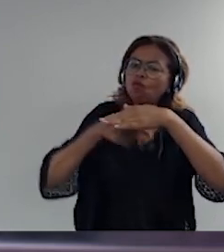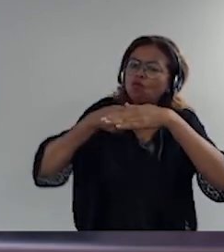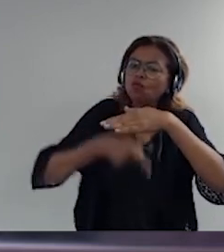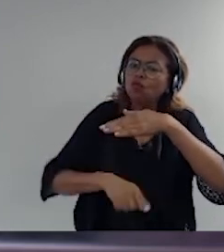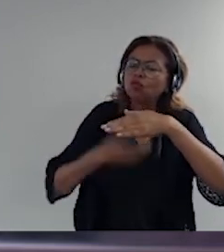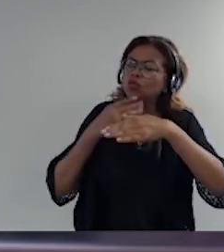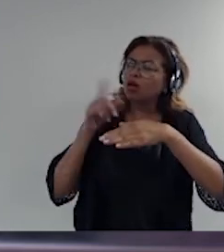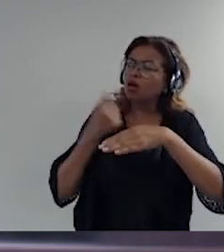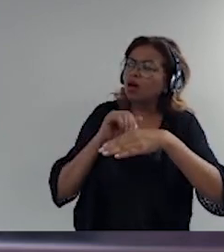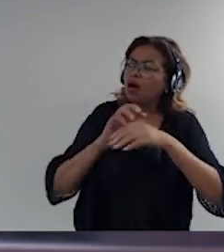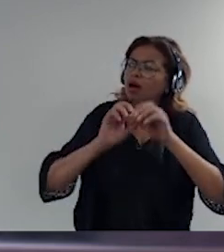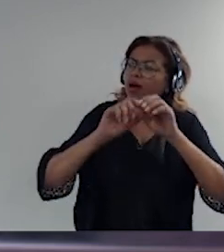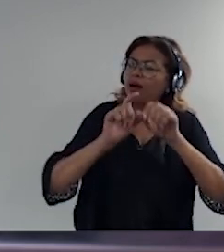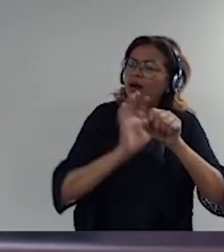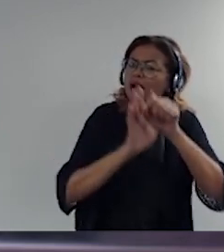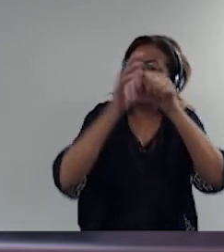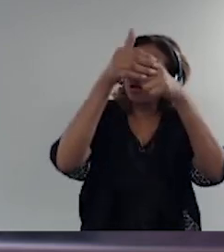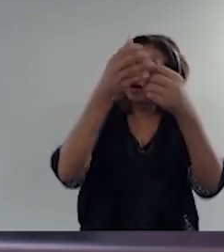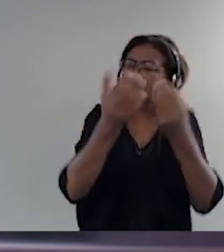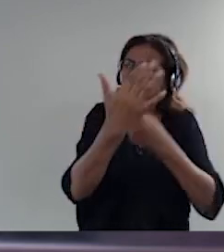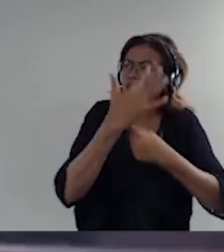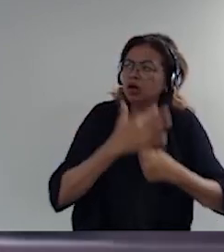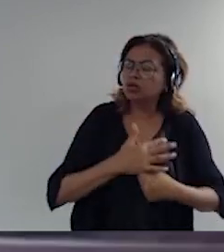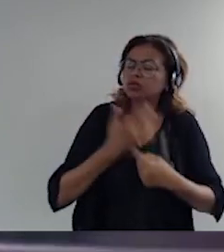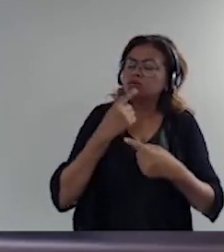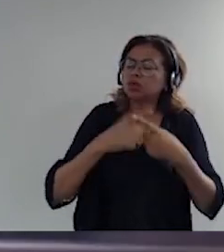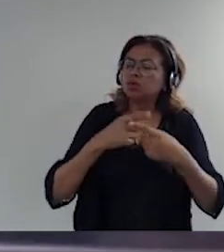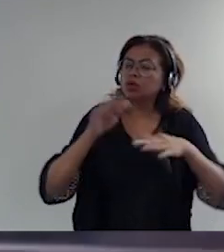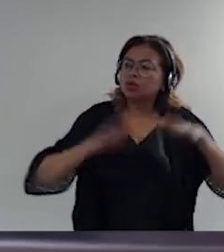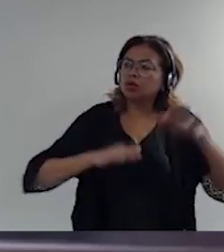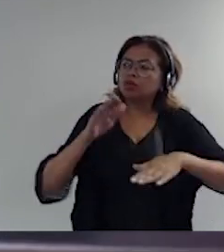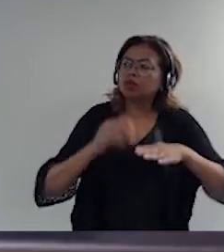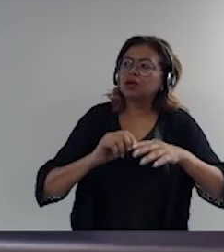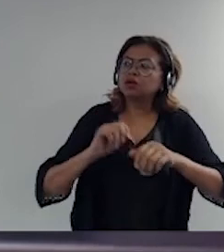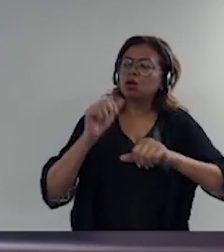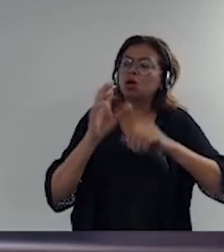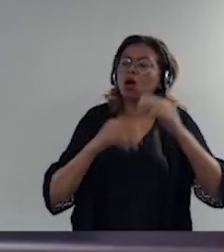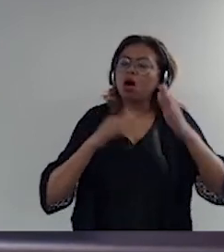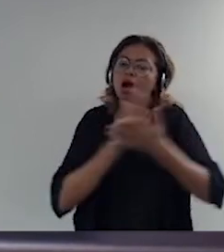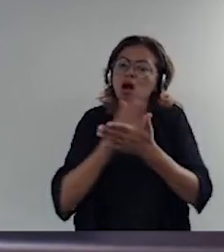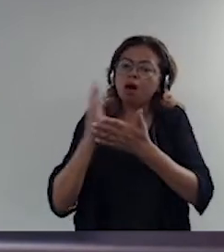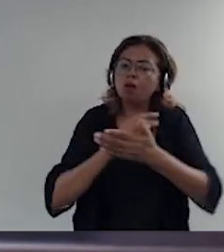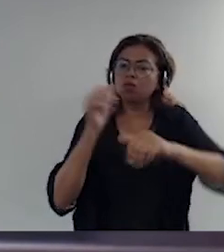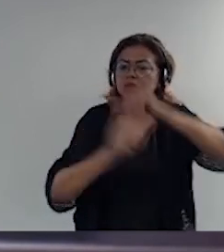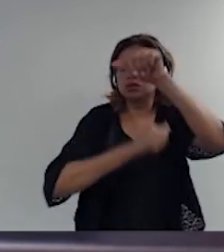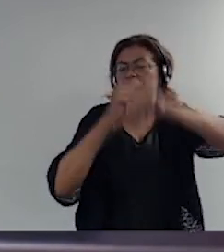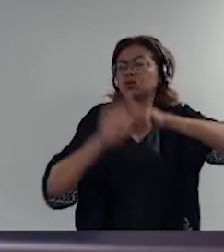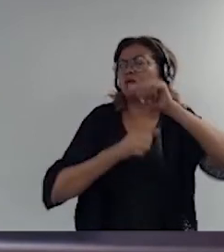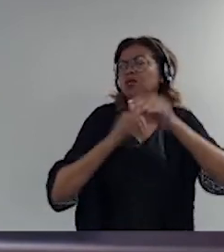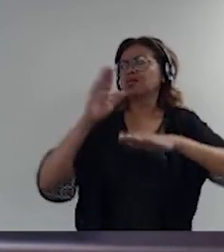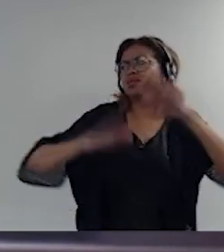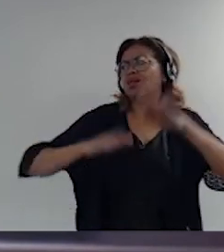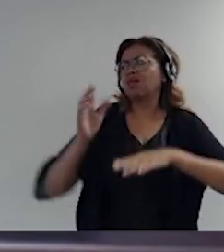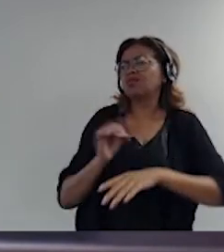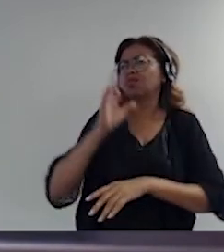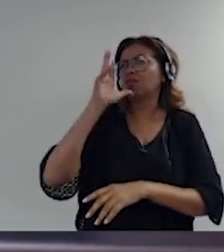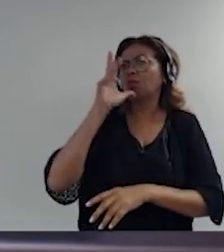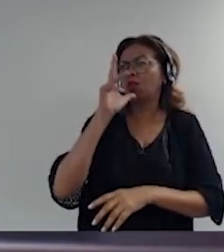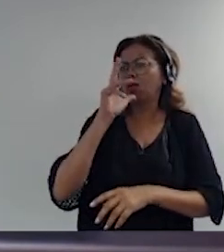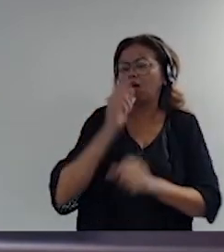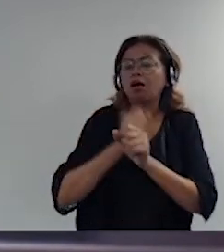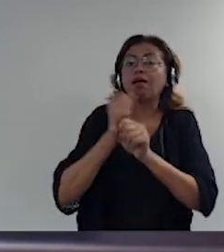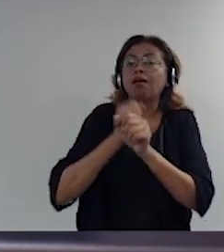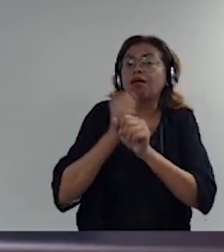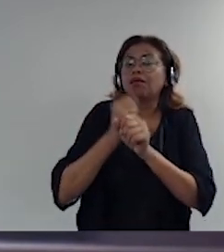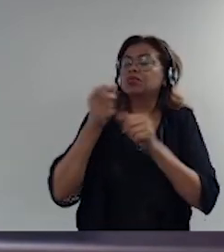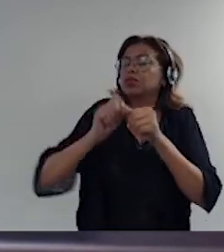demorariam anos para serem feitas devido a uma resistência natural do mercado, mas porque durante a pandemia não